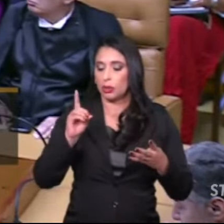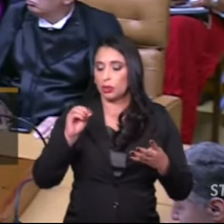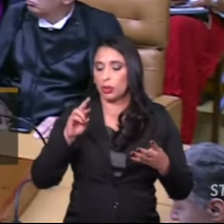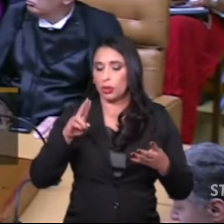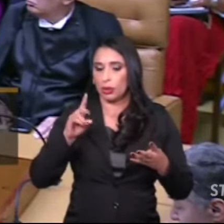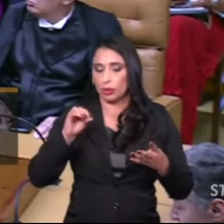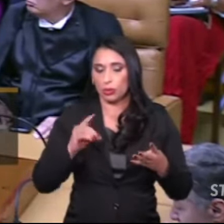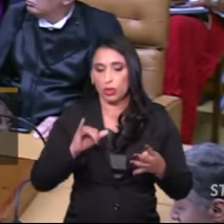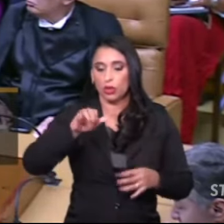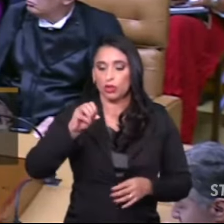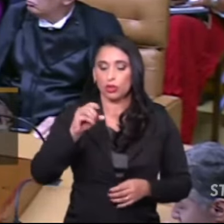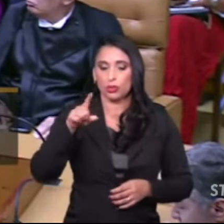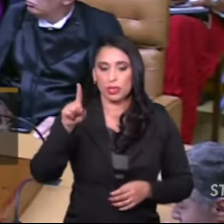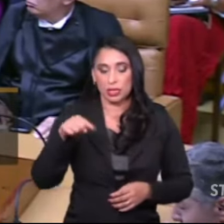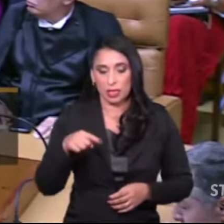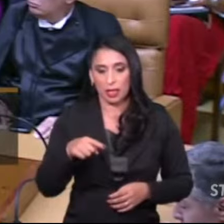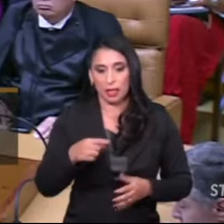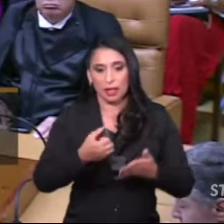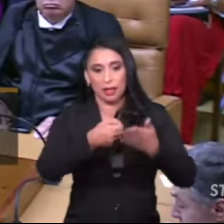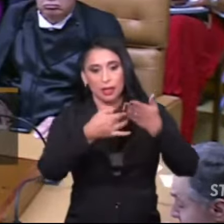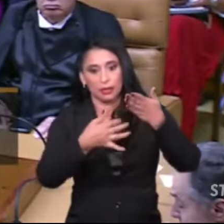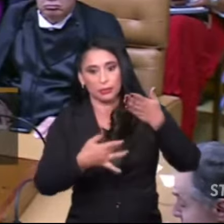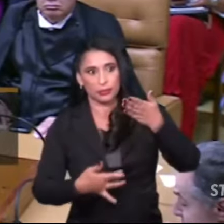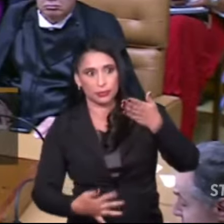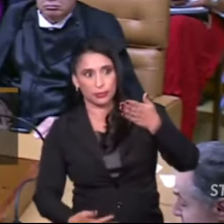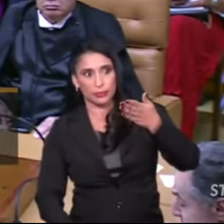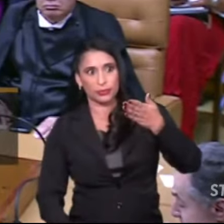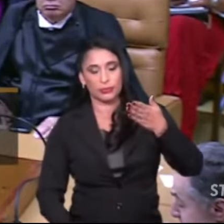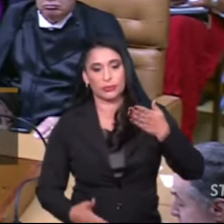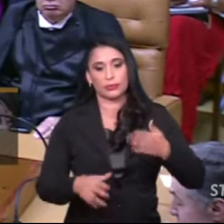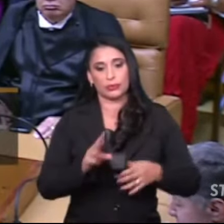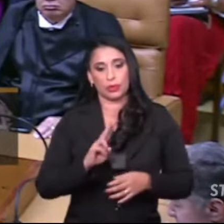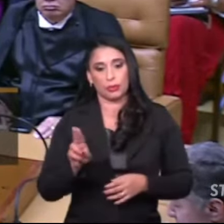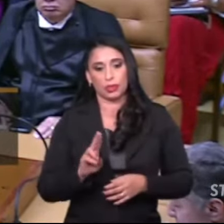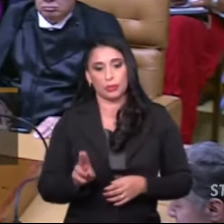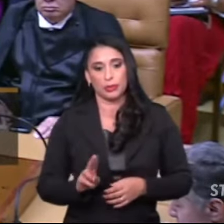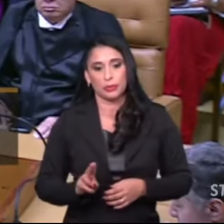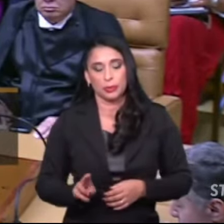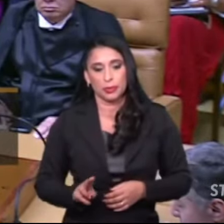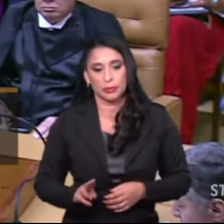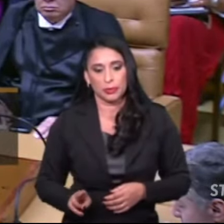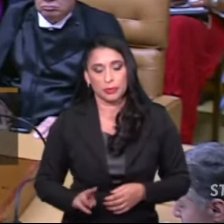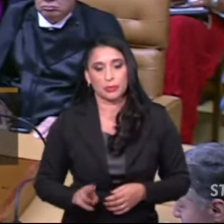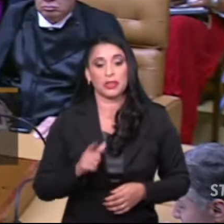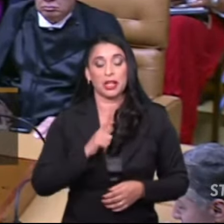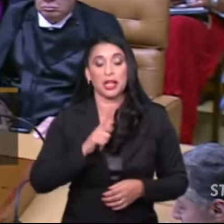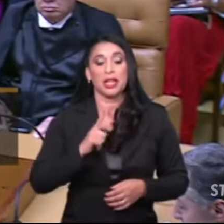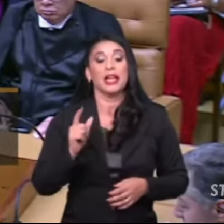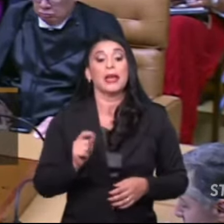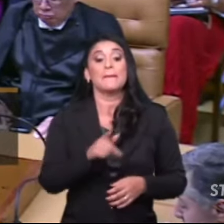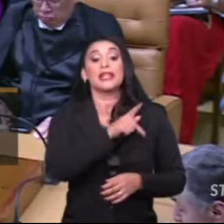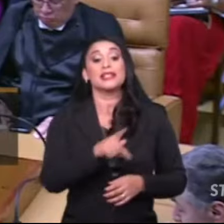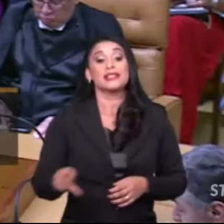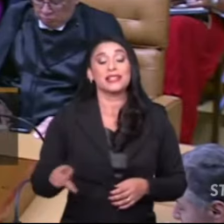José Afrânio Vilela, quase uma sessão do Superior Tribunal de Justiça, presidente do Superior Tribunal